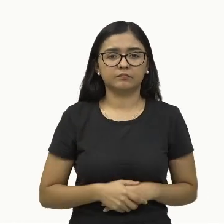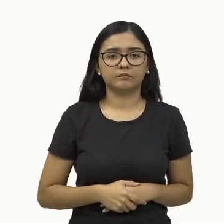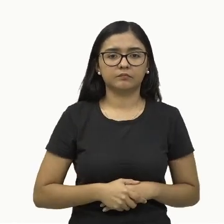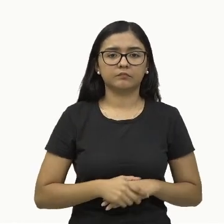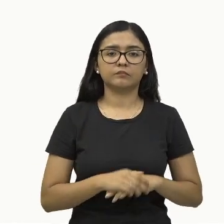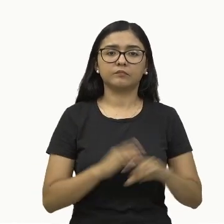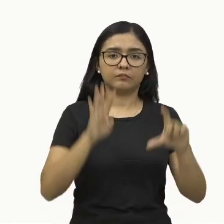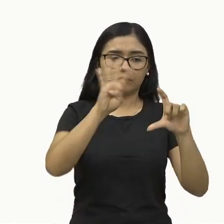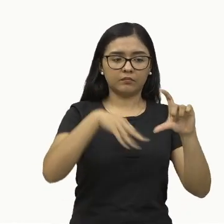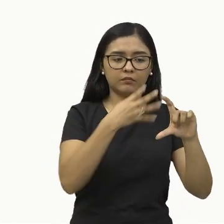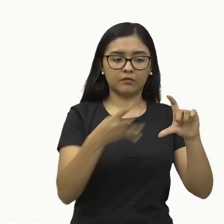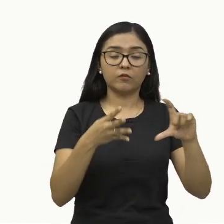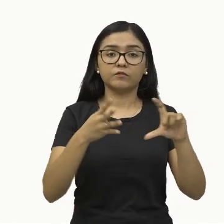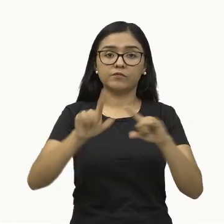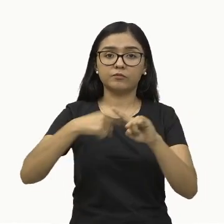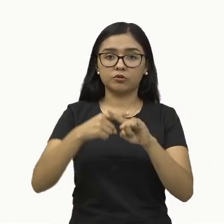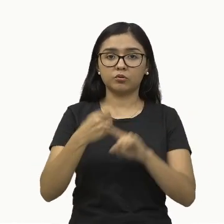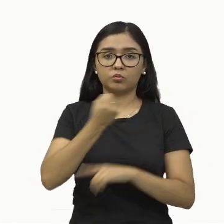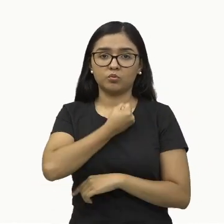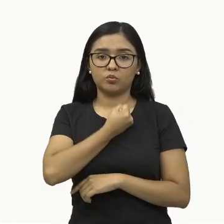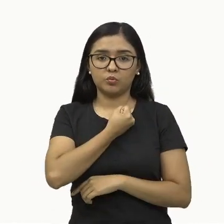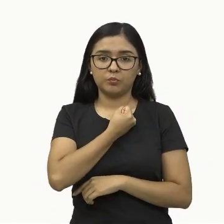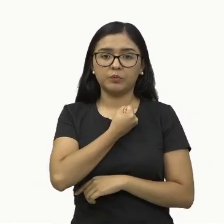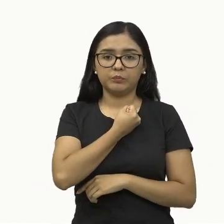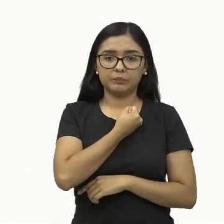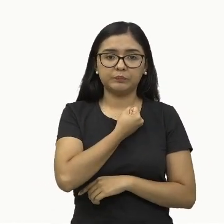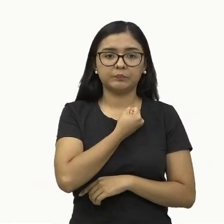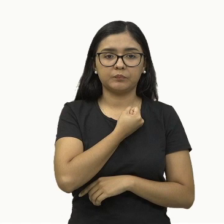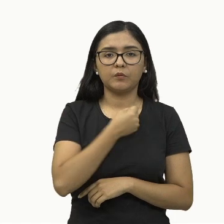um número real, né?